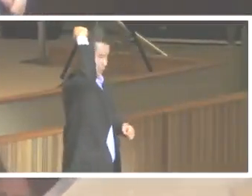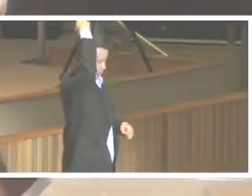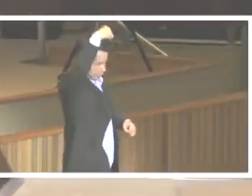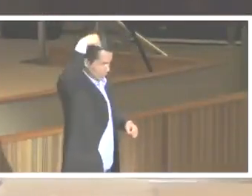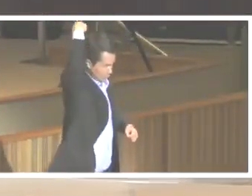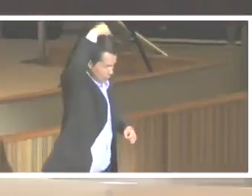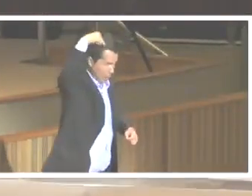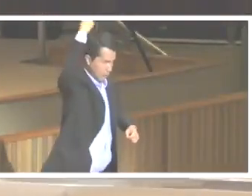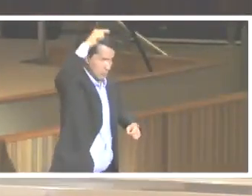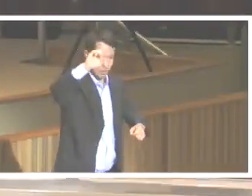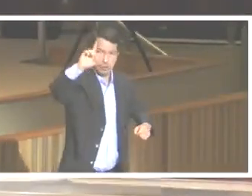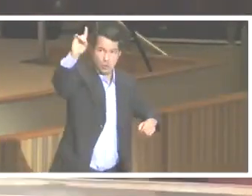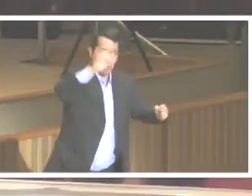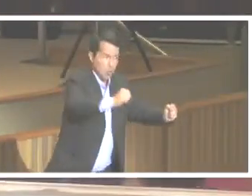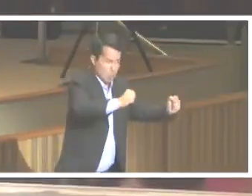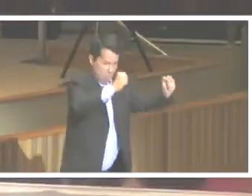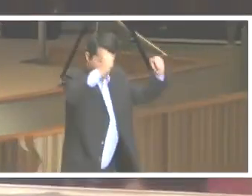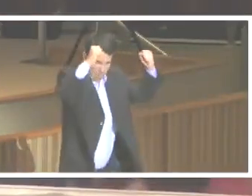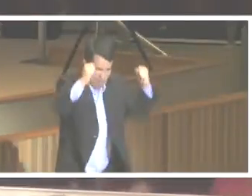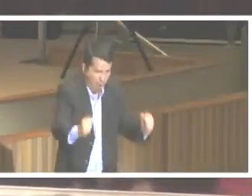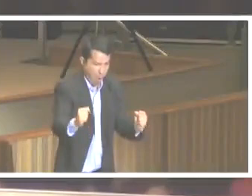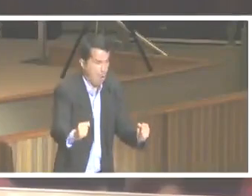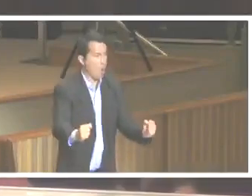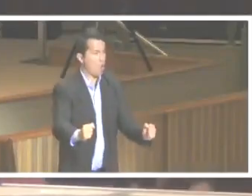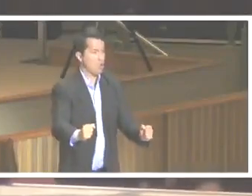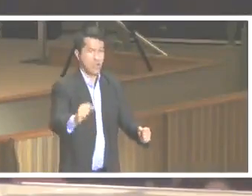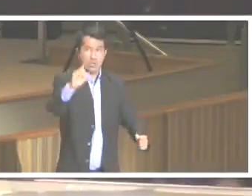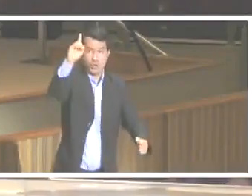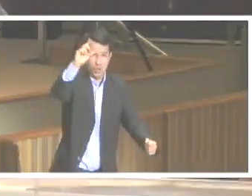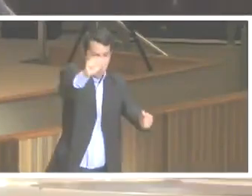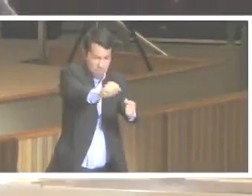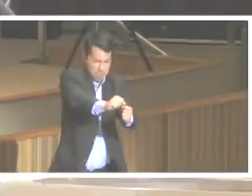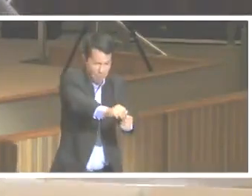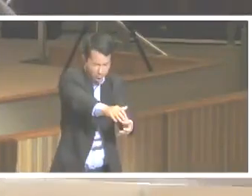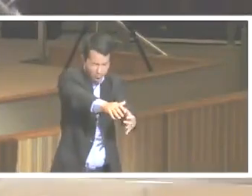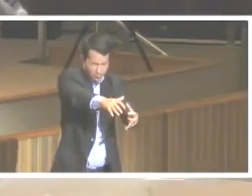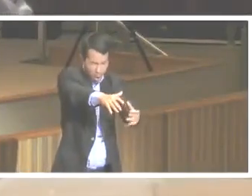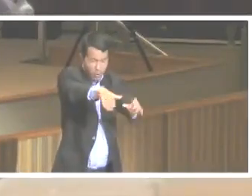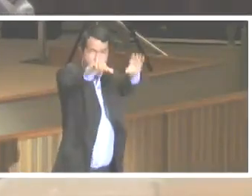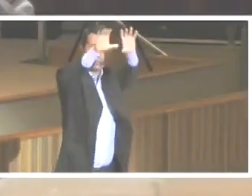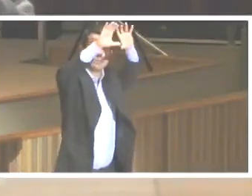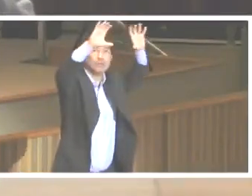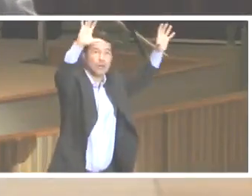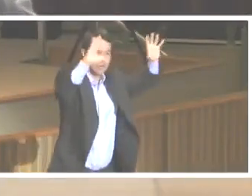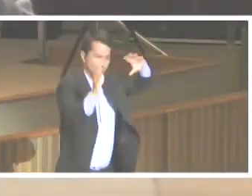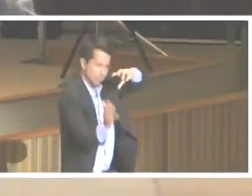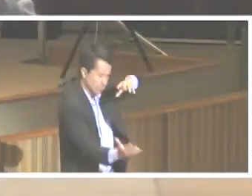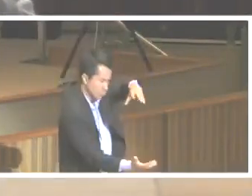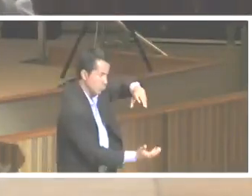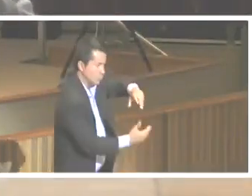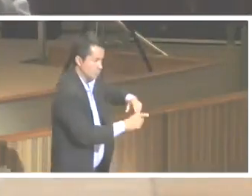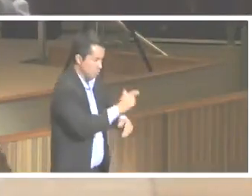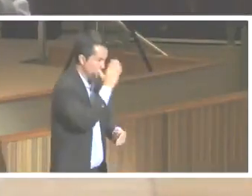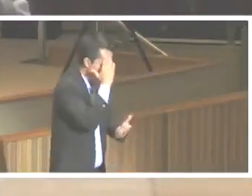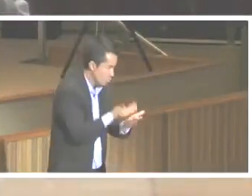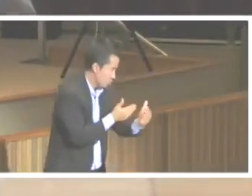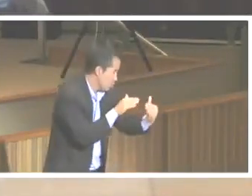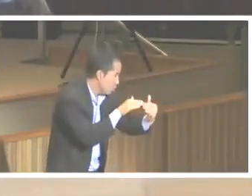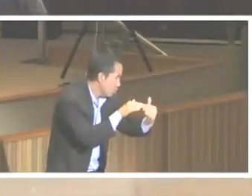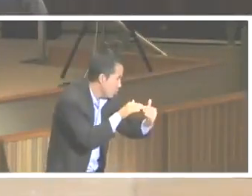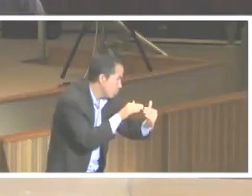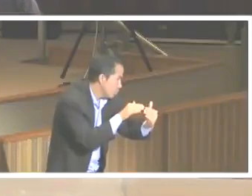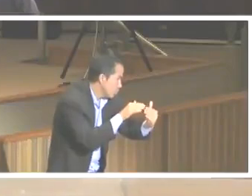todo por poderoso criador dos céus e da terra você concorda com isso né